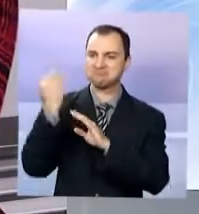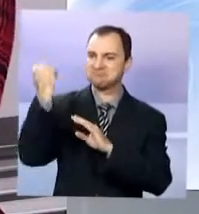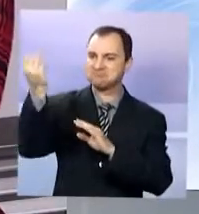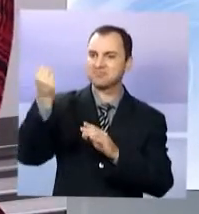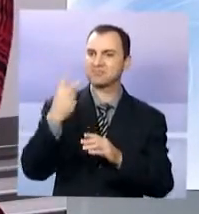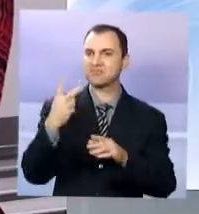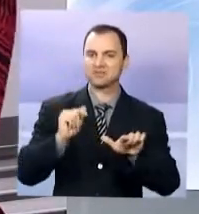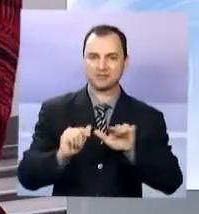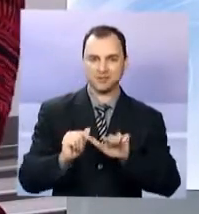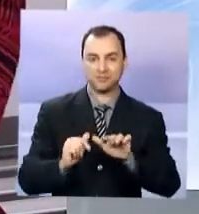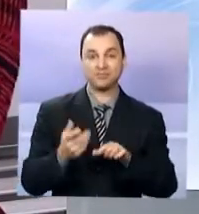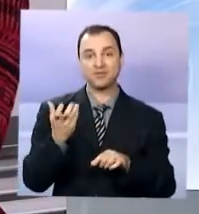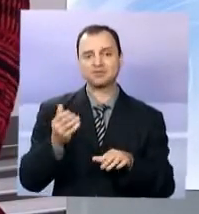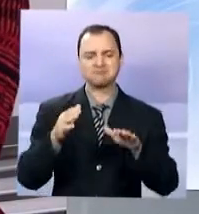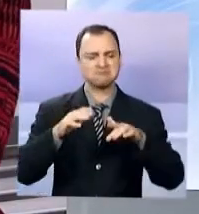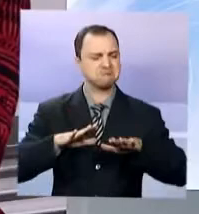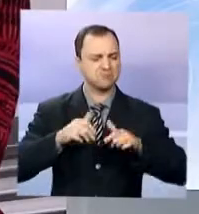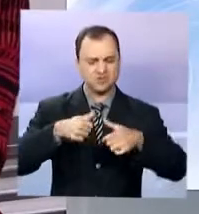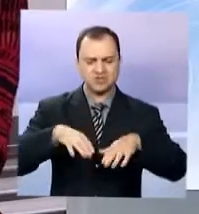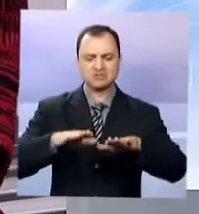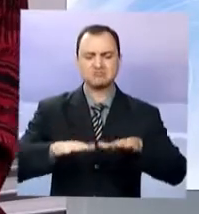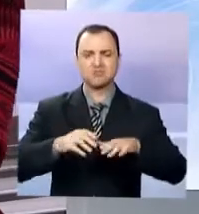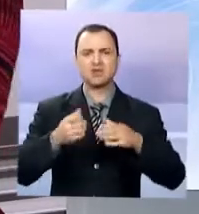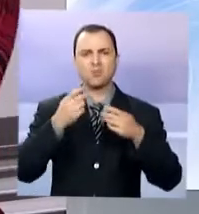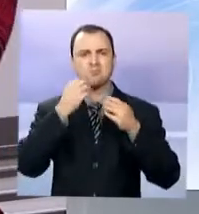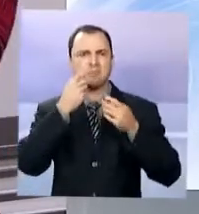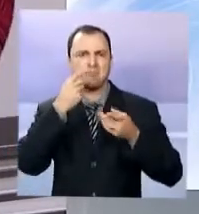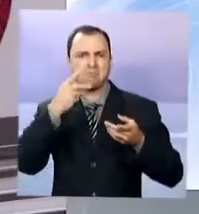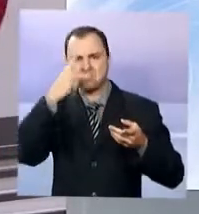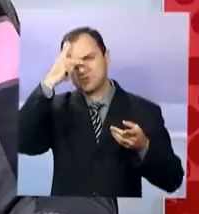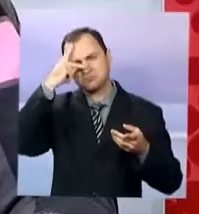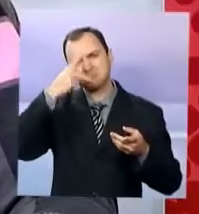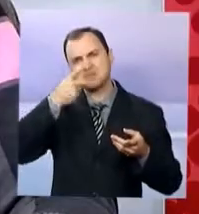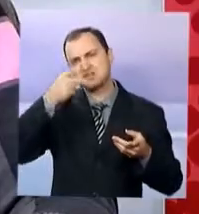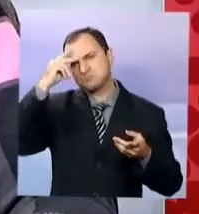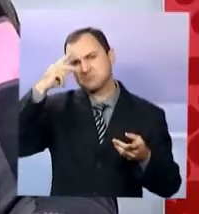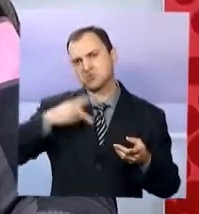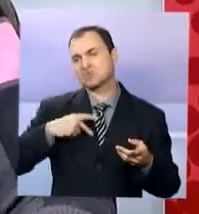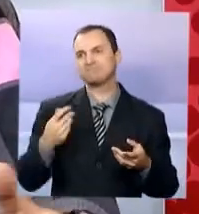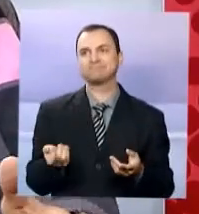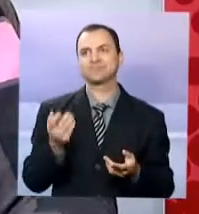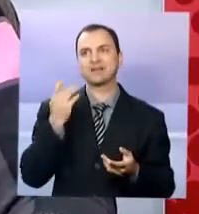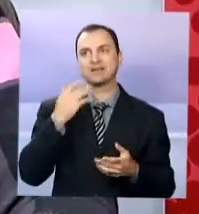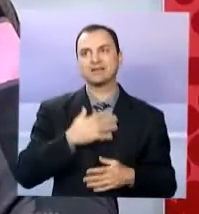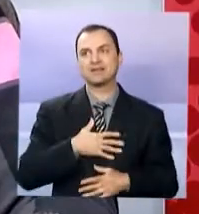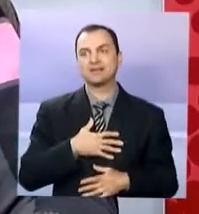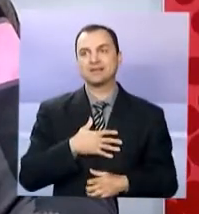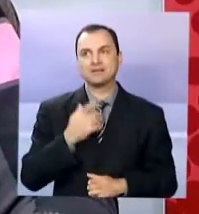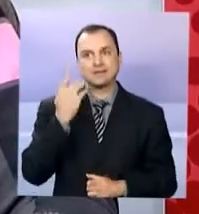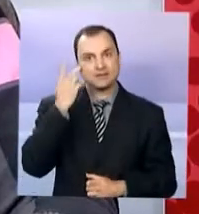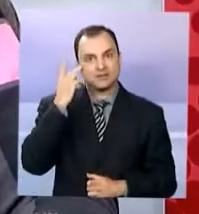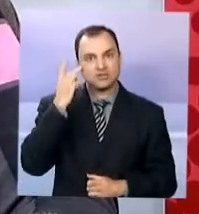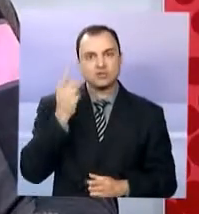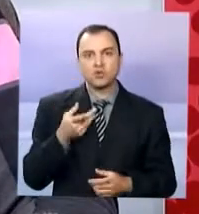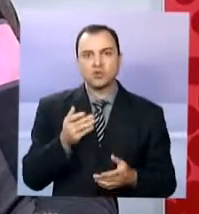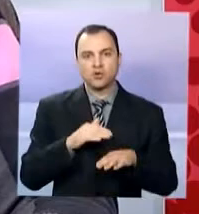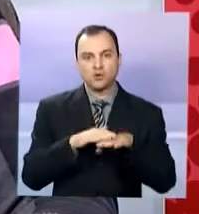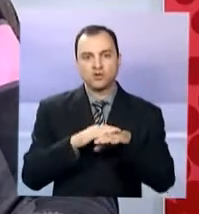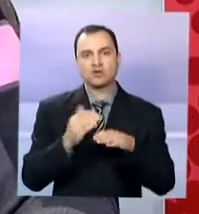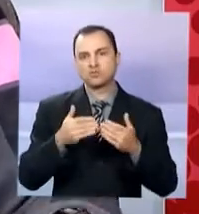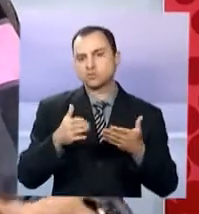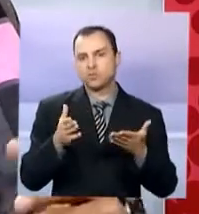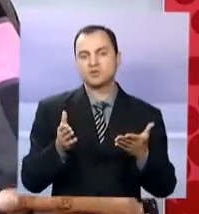nessas duas carreras crescer deixar sua mensagem para o pessoal Ah eu acho que a gente conversou